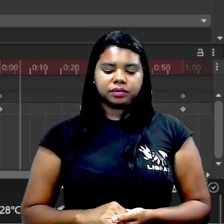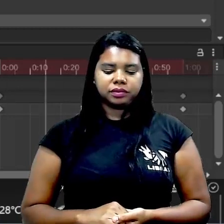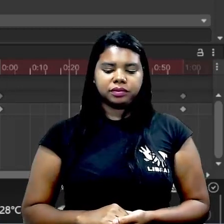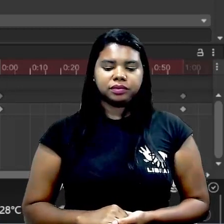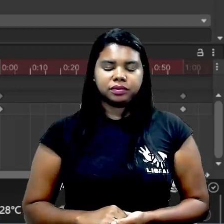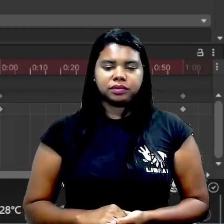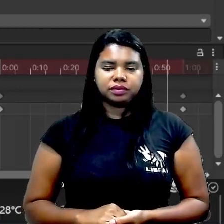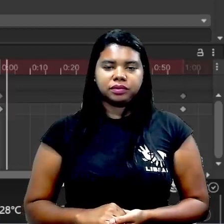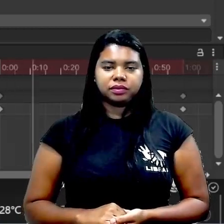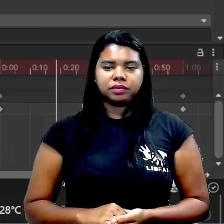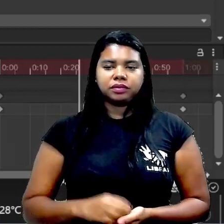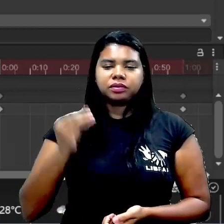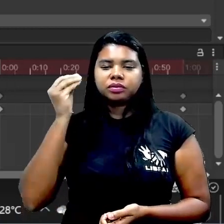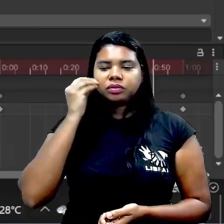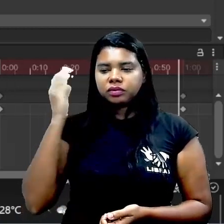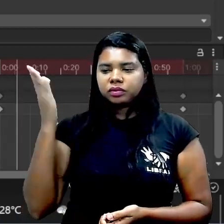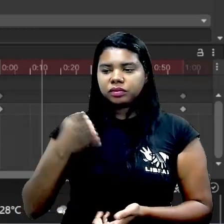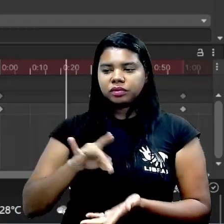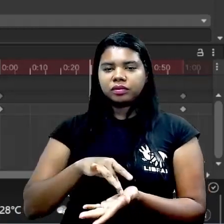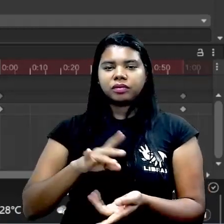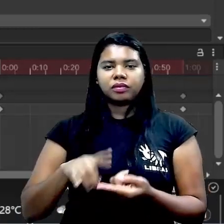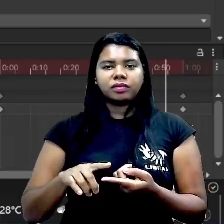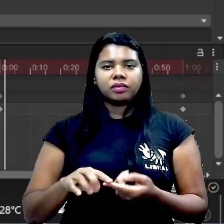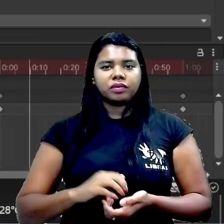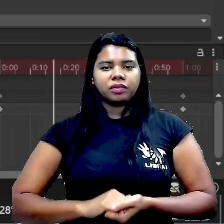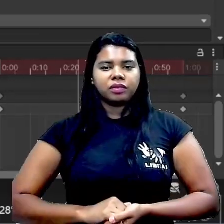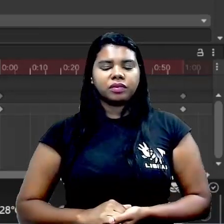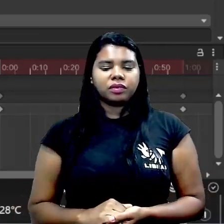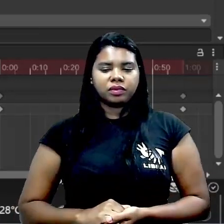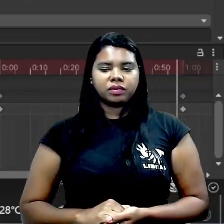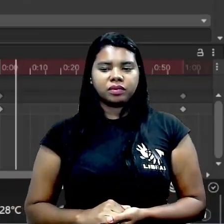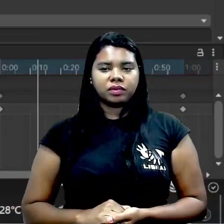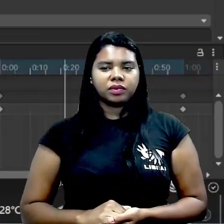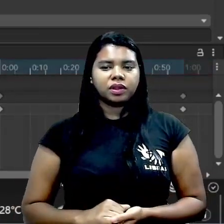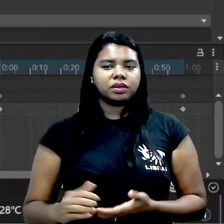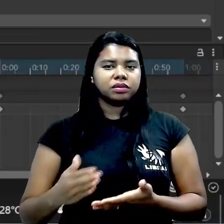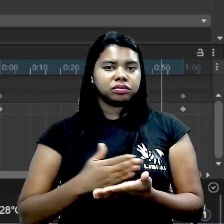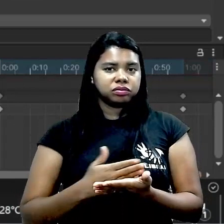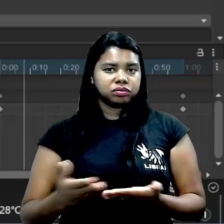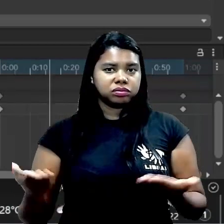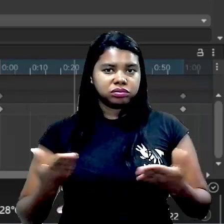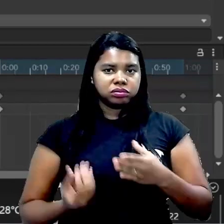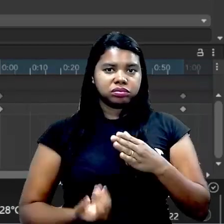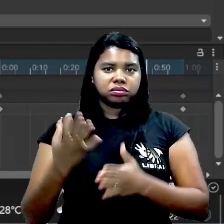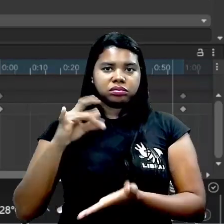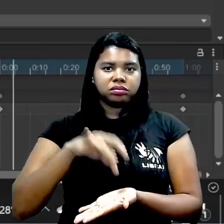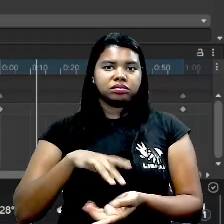Aqui a gente testa, já vê ali que a animação já está funcionando.